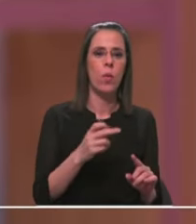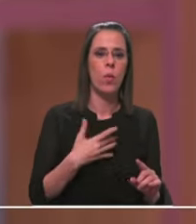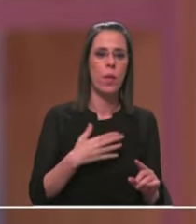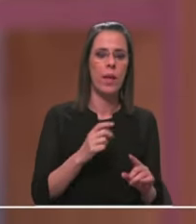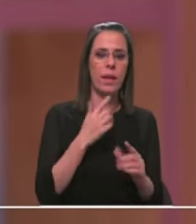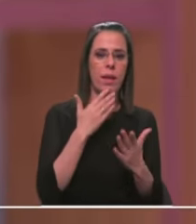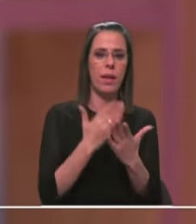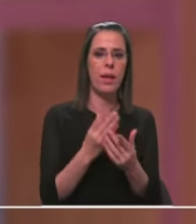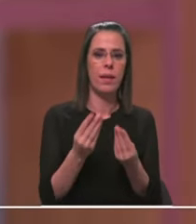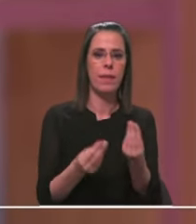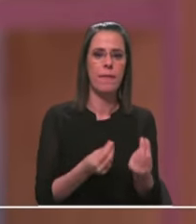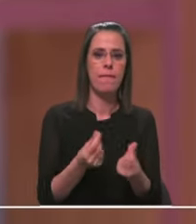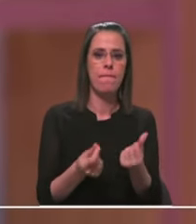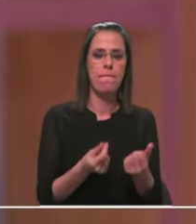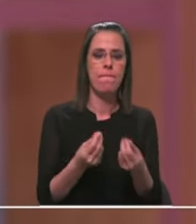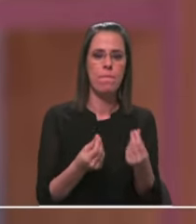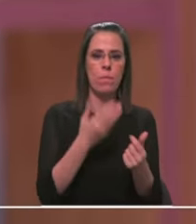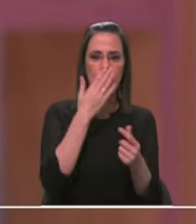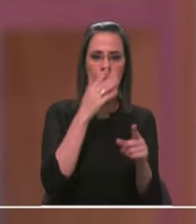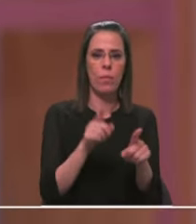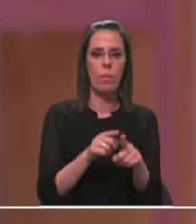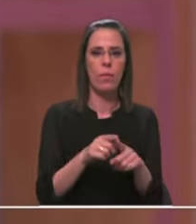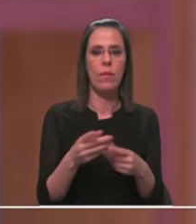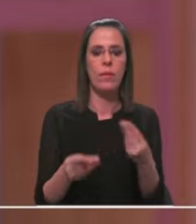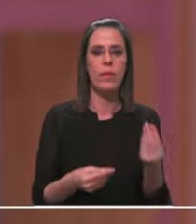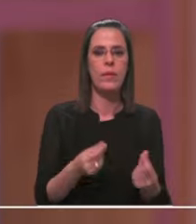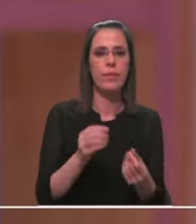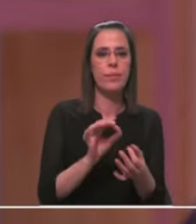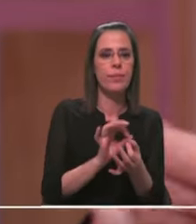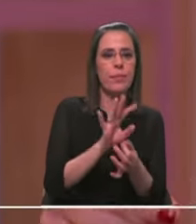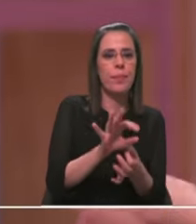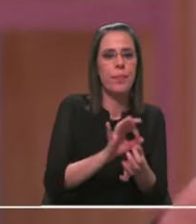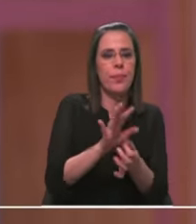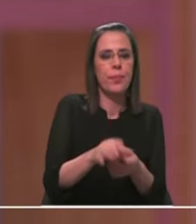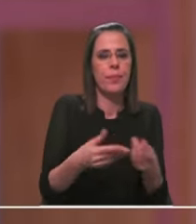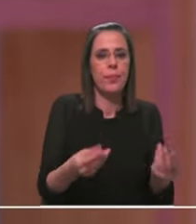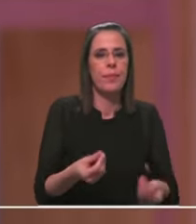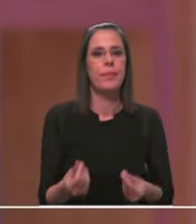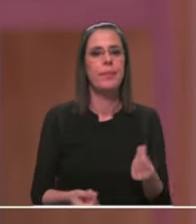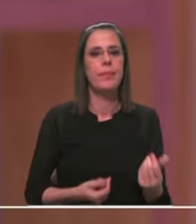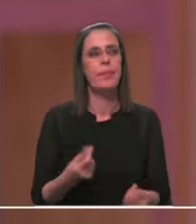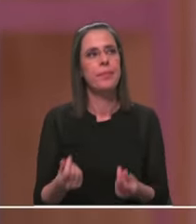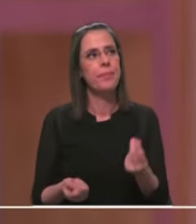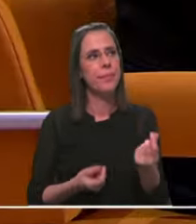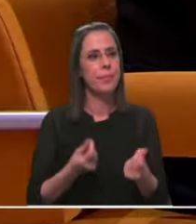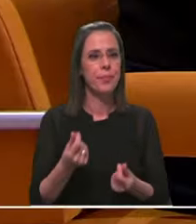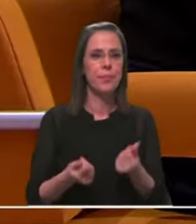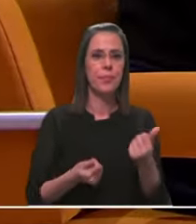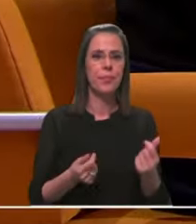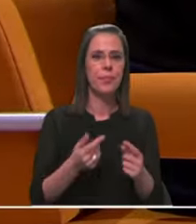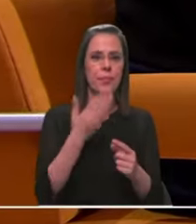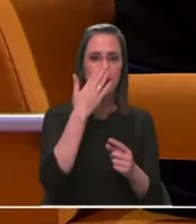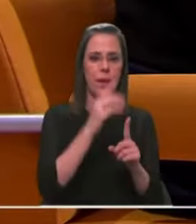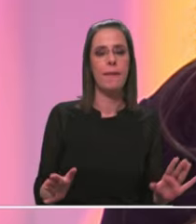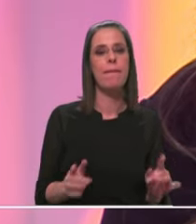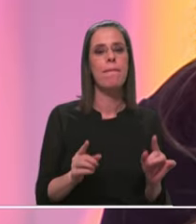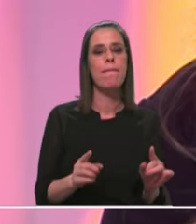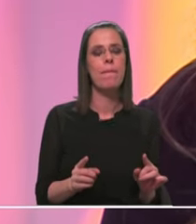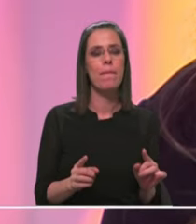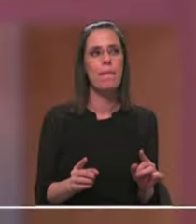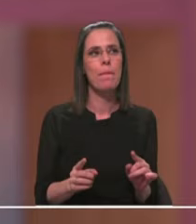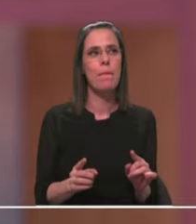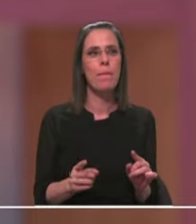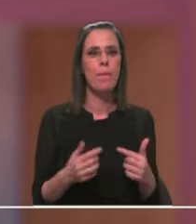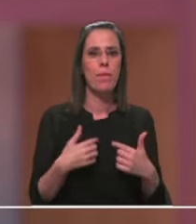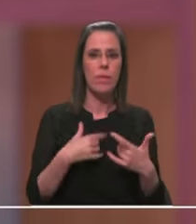ali a deixar uma espécie de umas migalhas ali de uma atitude machista.